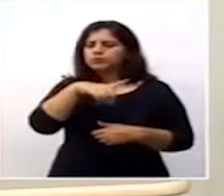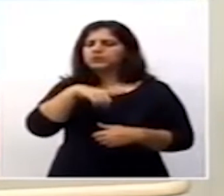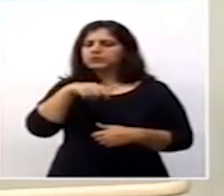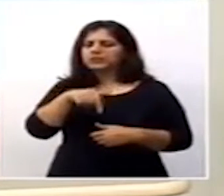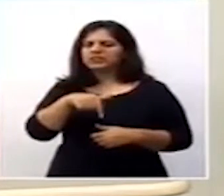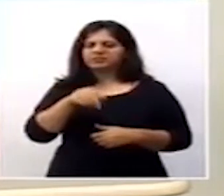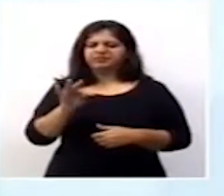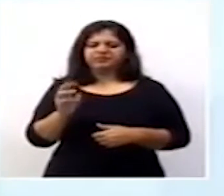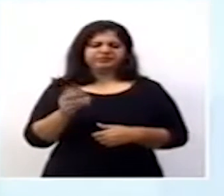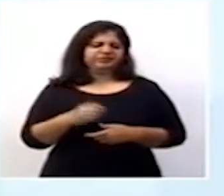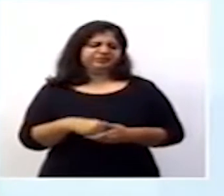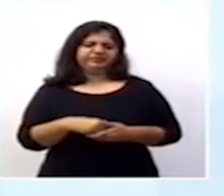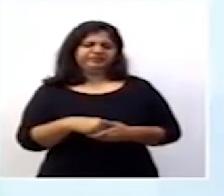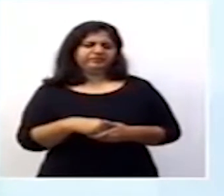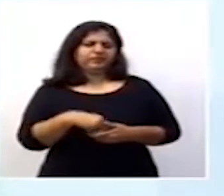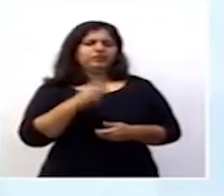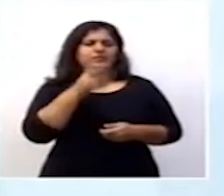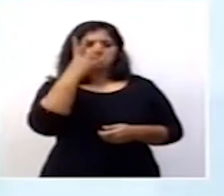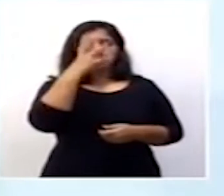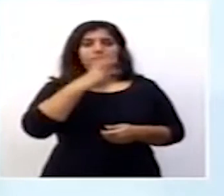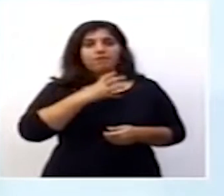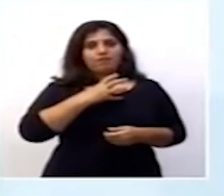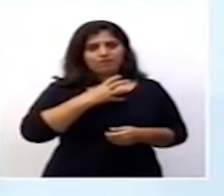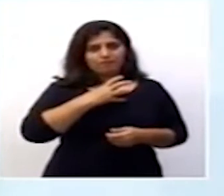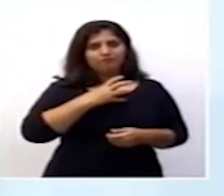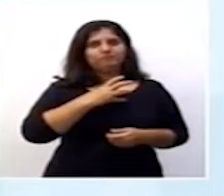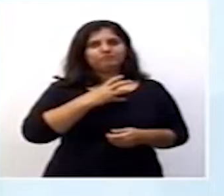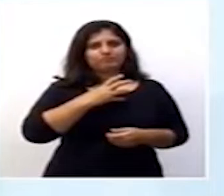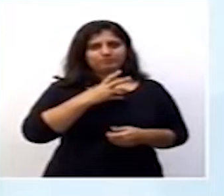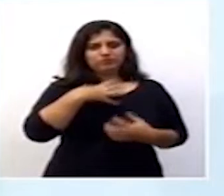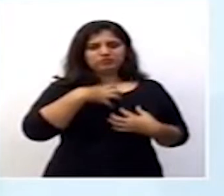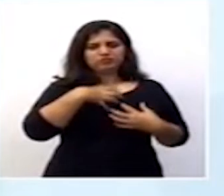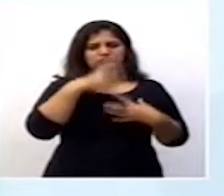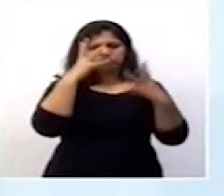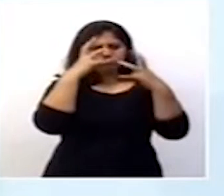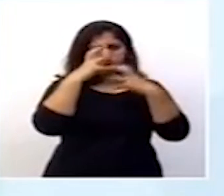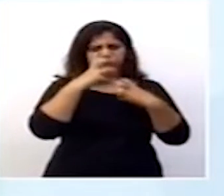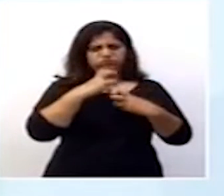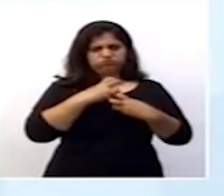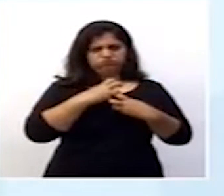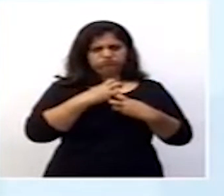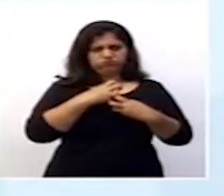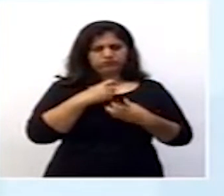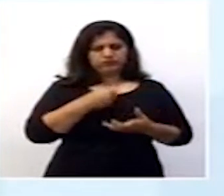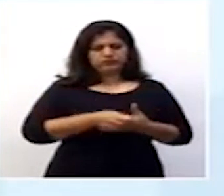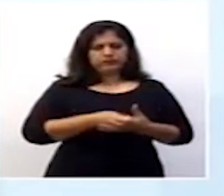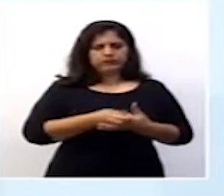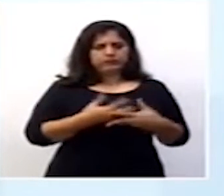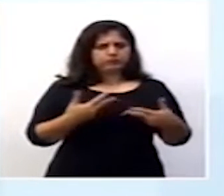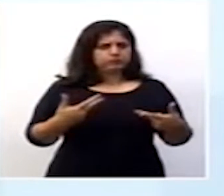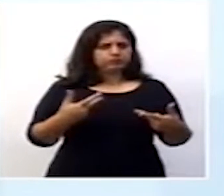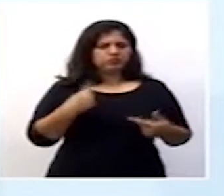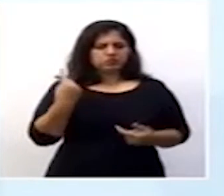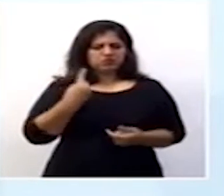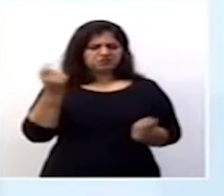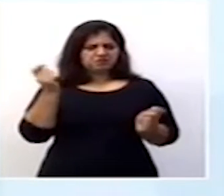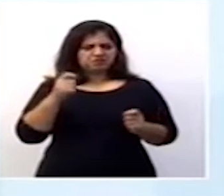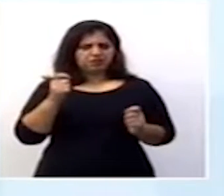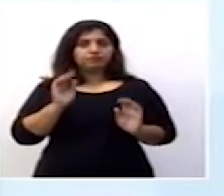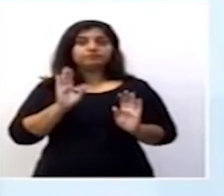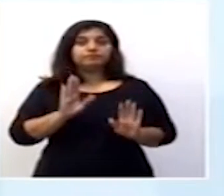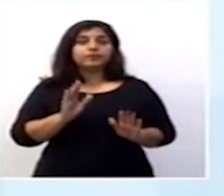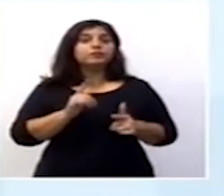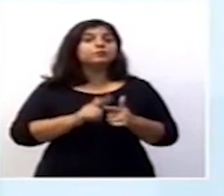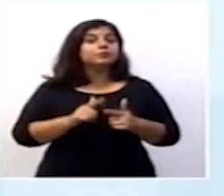O Tonho, ele era um homem muito bravo, muito, né, aquele homem que conseguia fazer tudo sozinho. Só que tinha